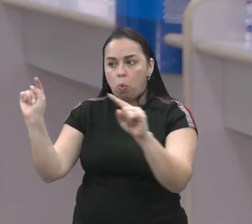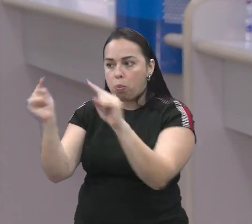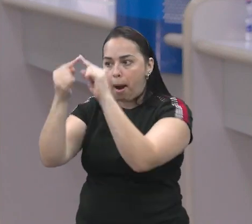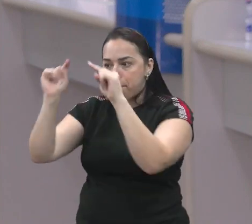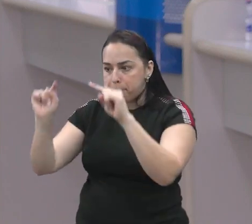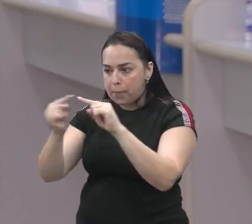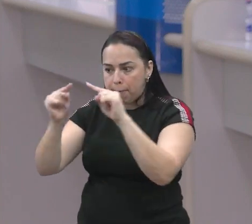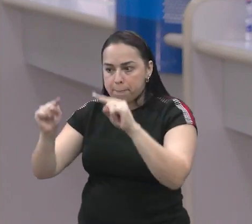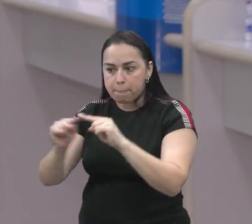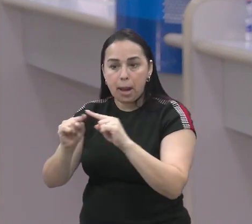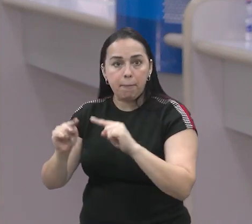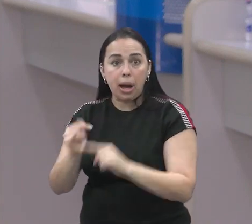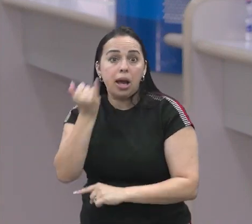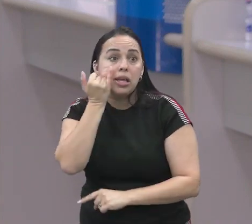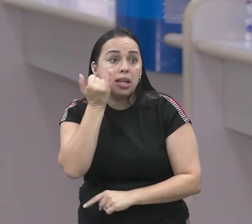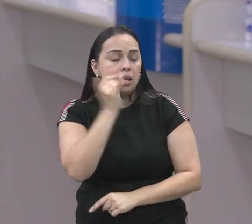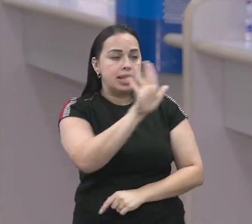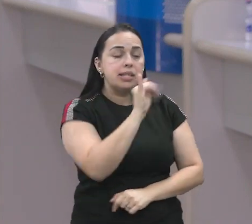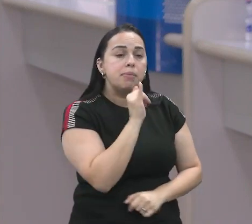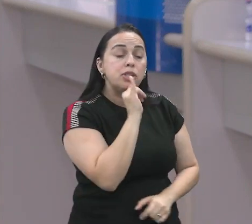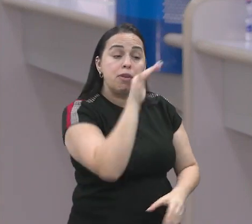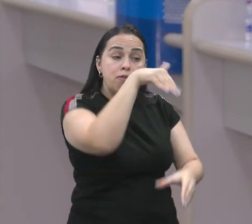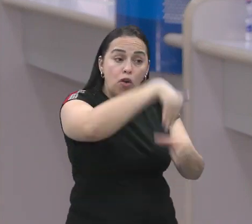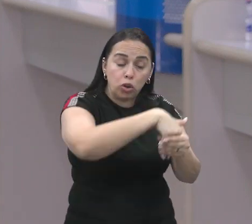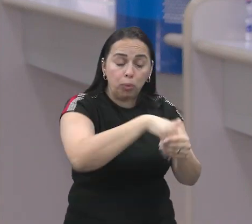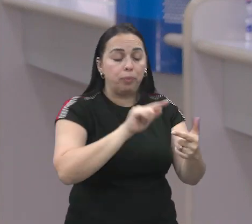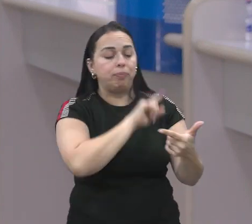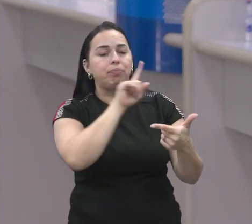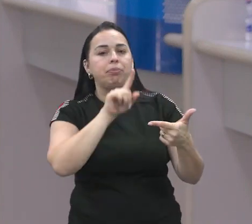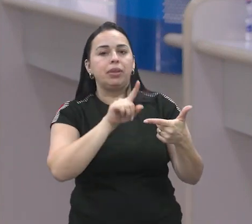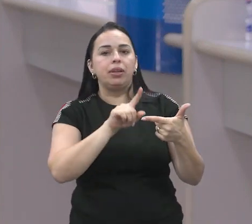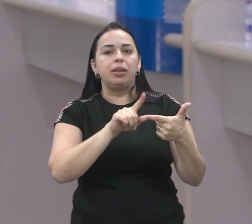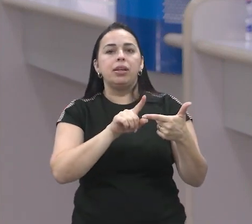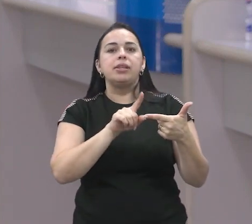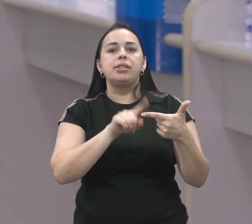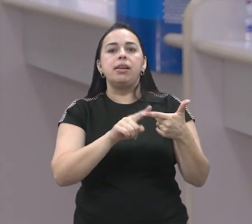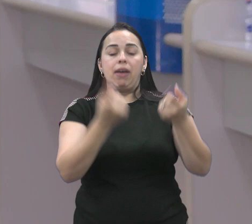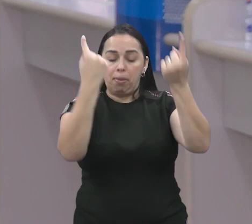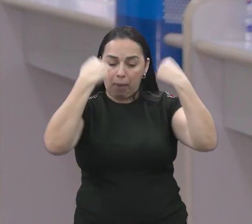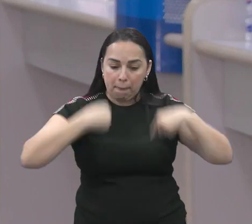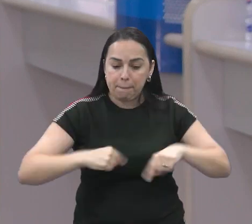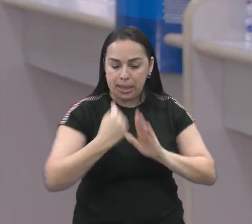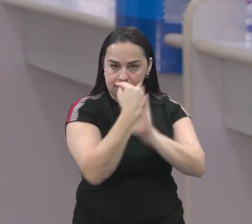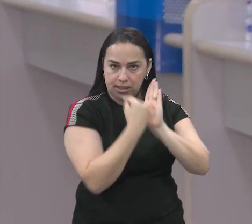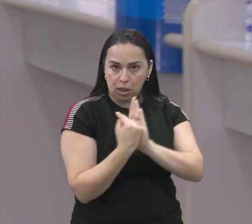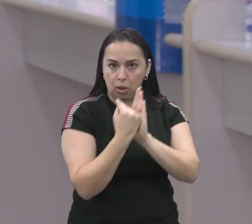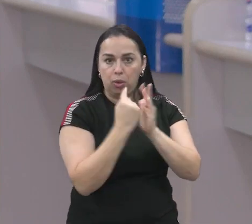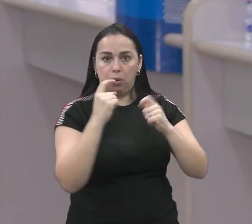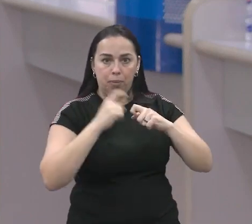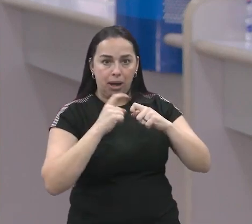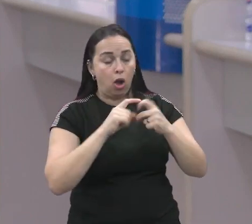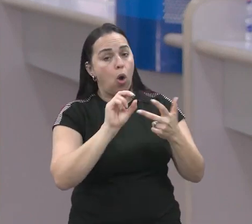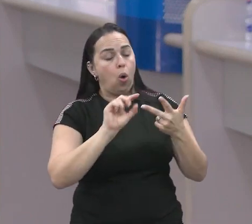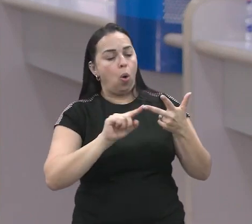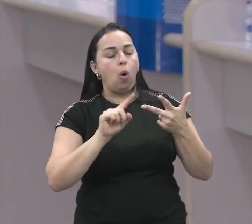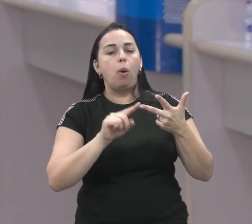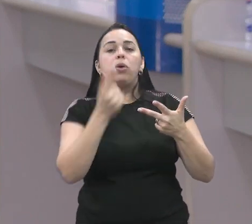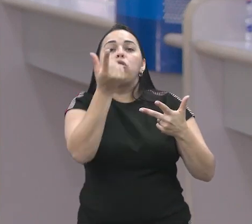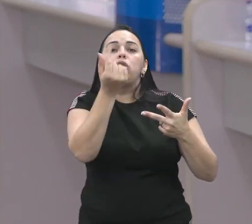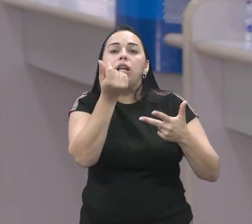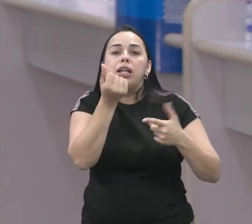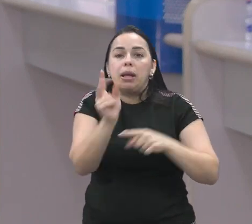de dados. Então, por exemplo, se a pessoa votou, se a pessoa veio fazer uma perícia médica, se a pessoa fez um